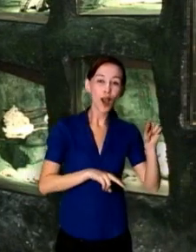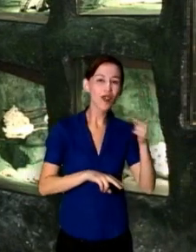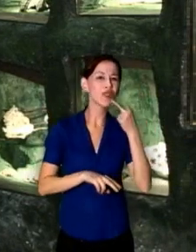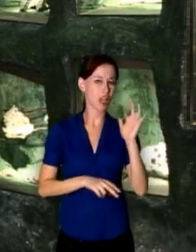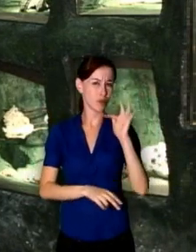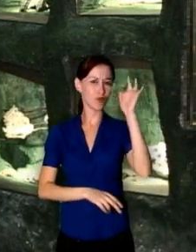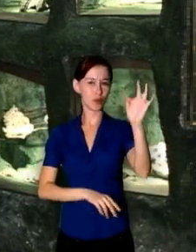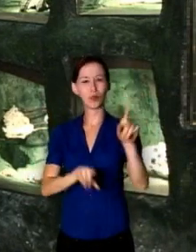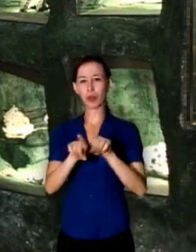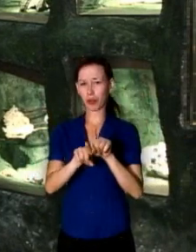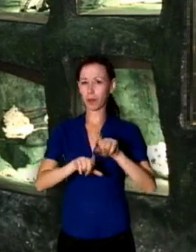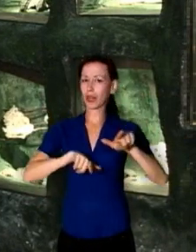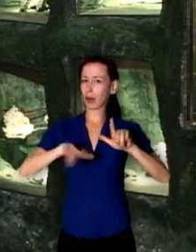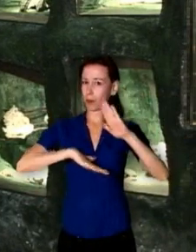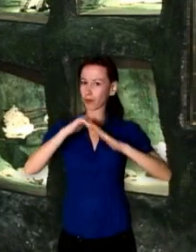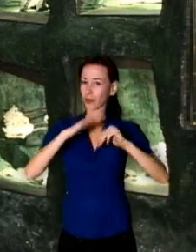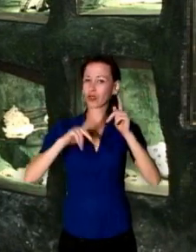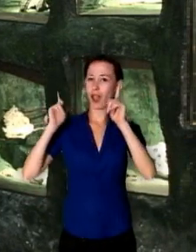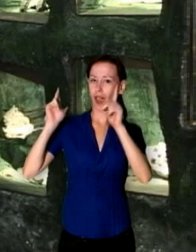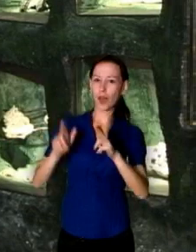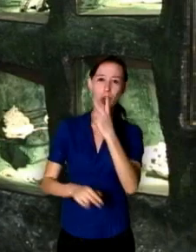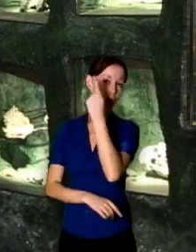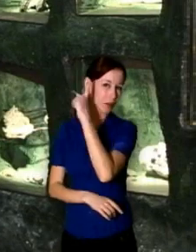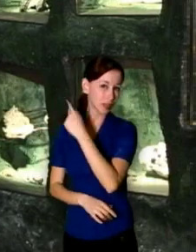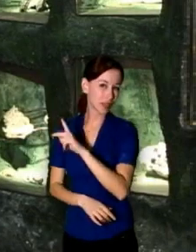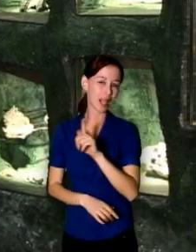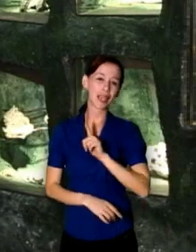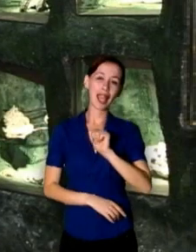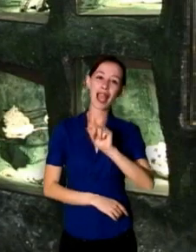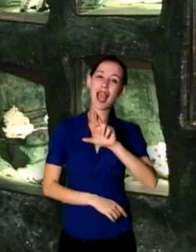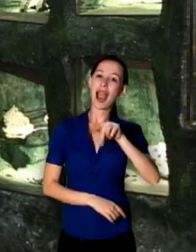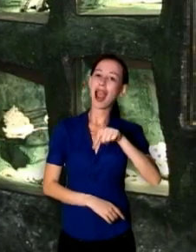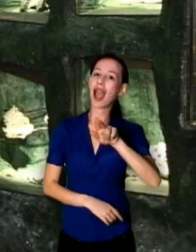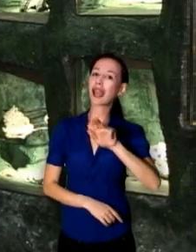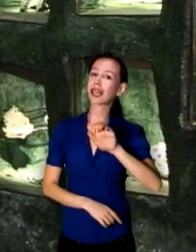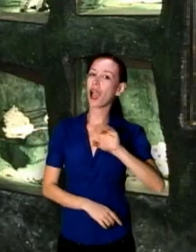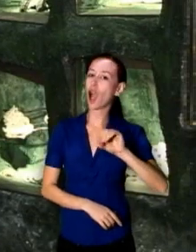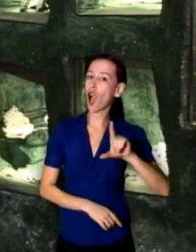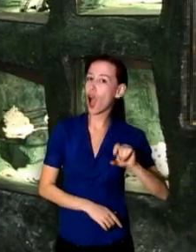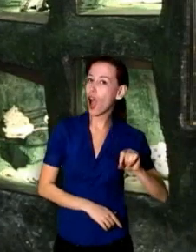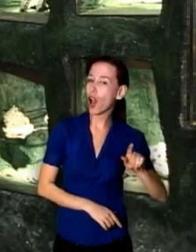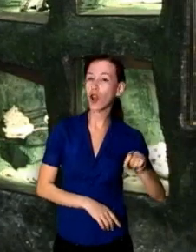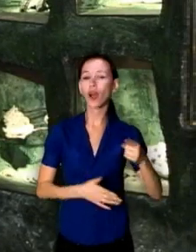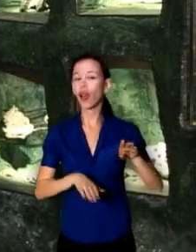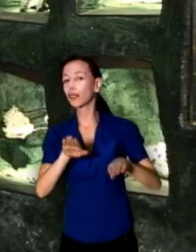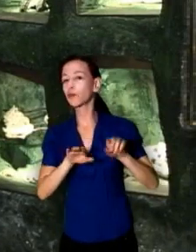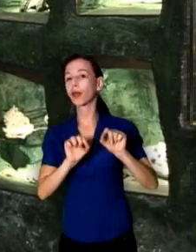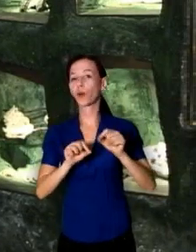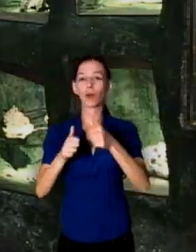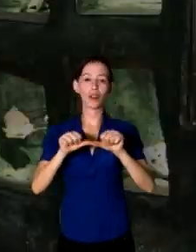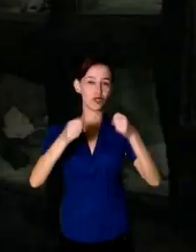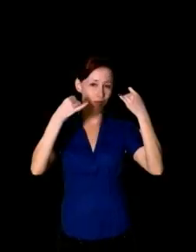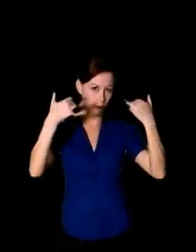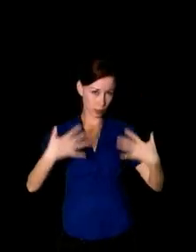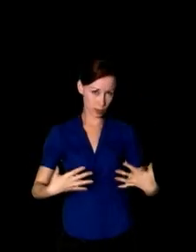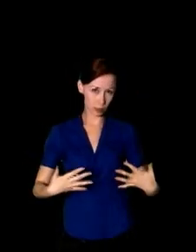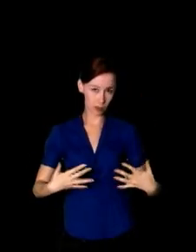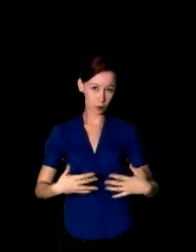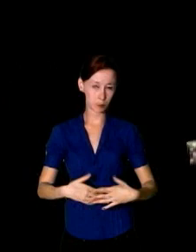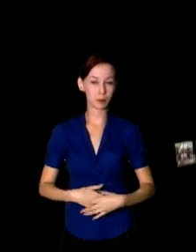que também vão ser biólogos, paleontólogos, arqueólogos, né, dependendo do que a gente estiver trabalhando.